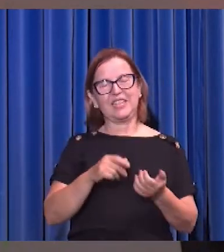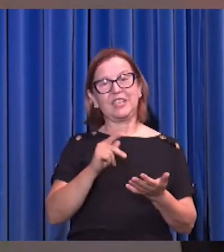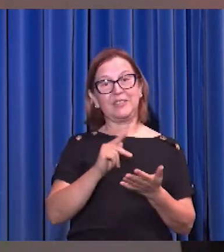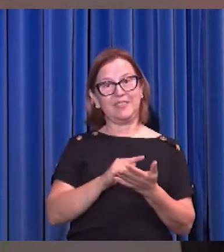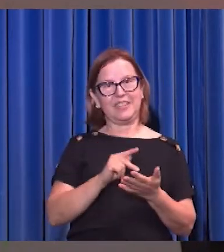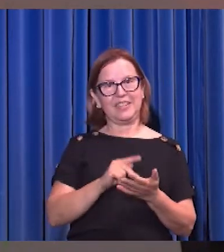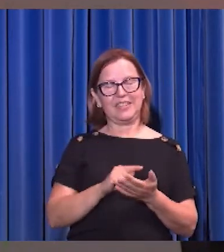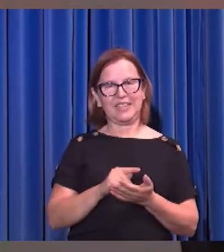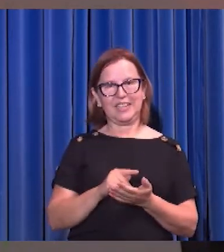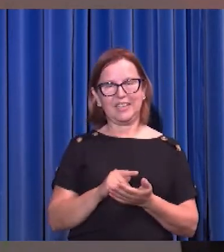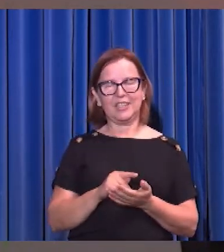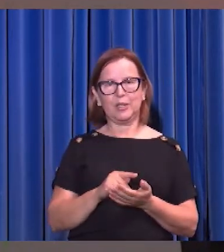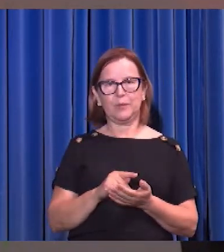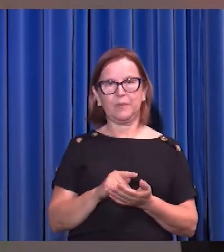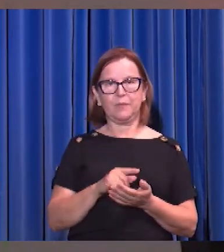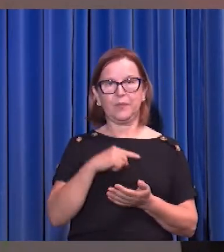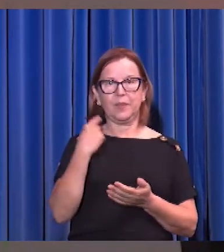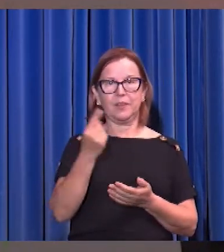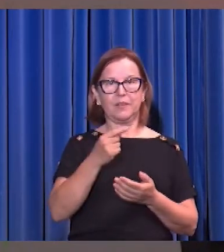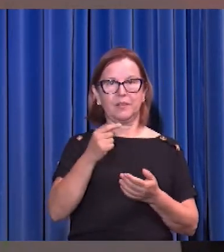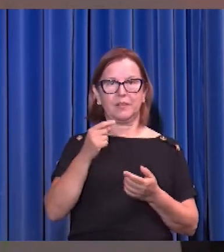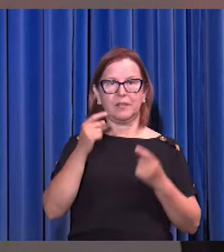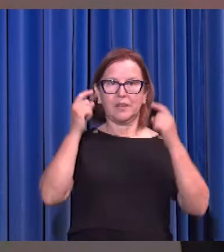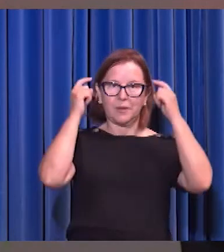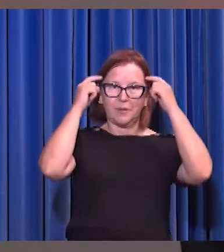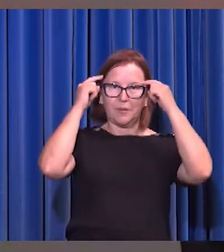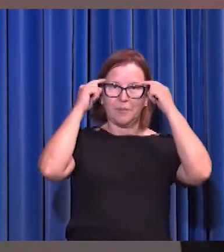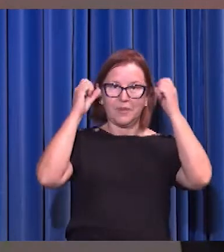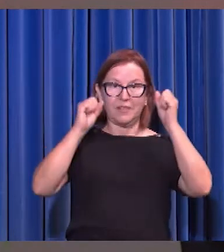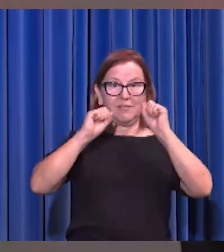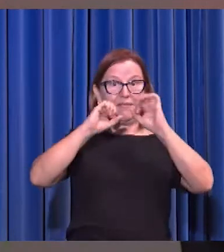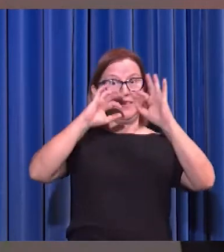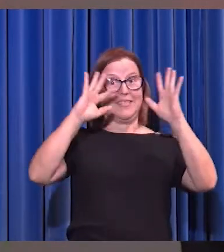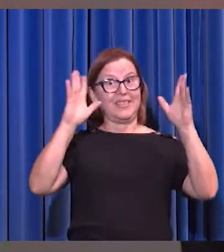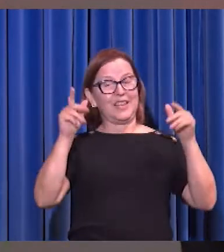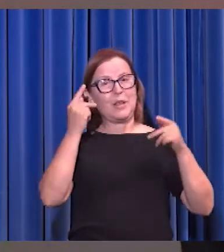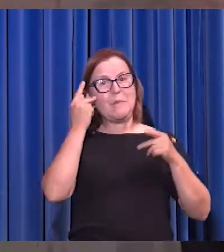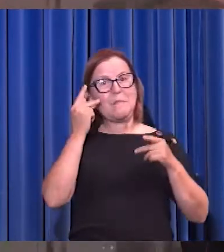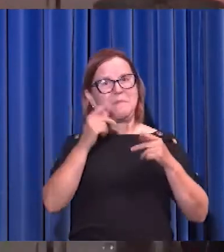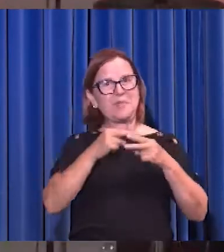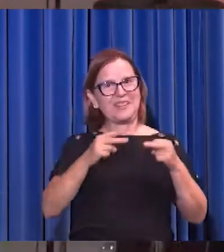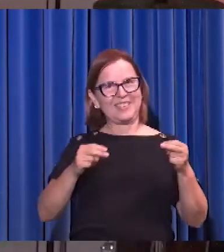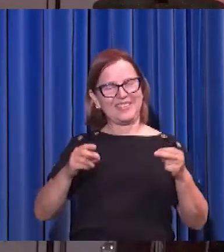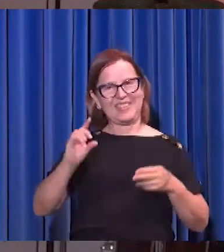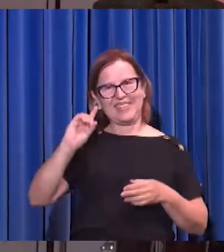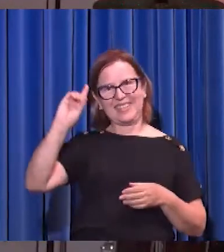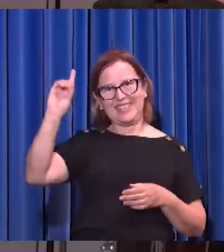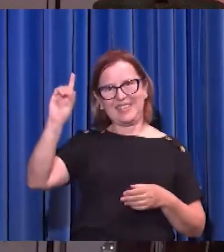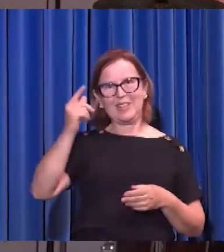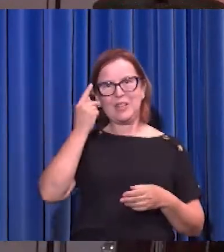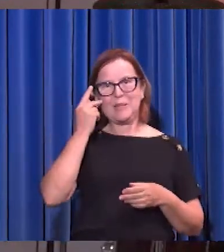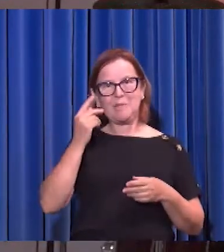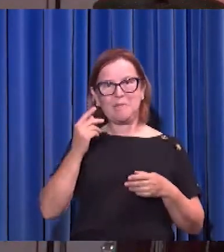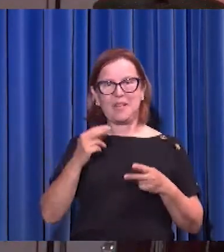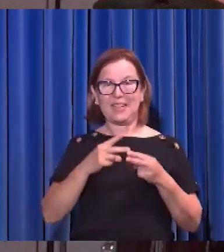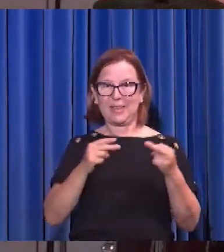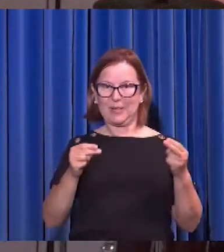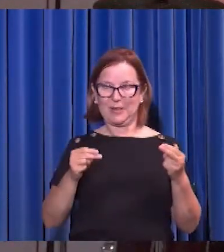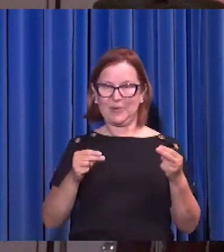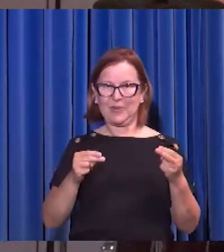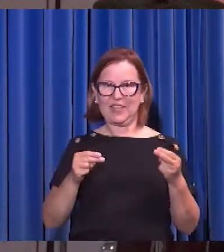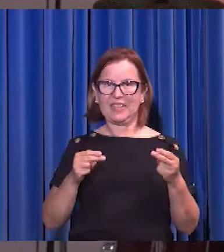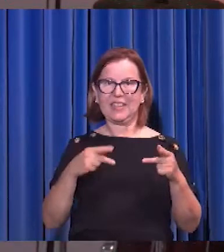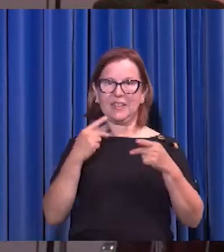o nosso entendimento clareado para as coisas de Deus e para as coisas que se referem à salvação.